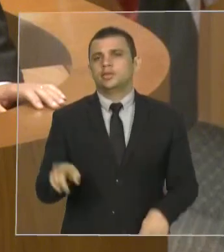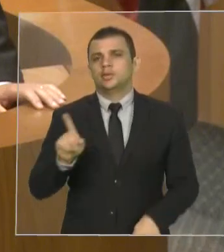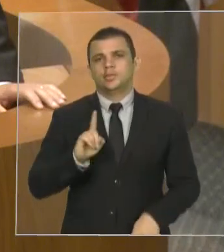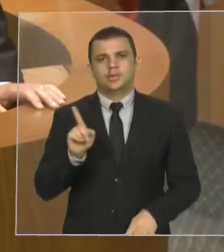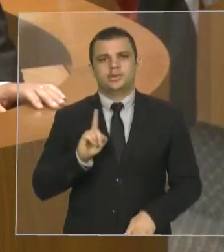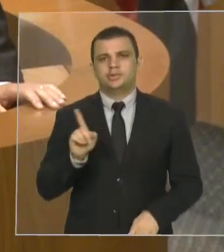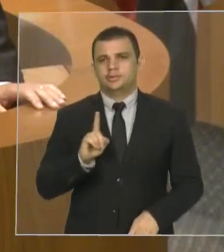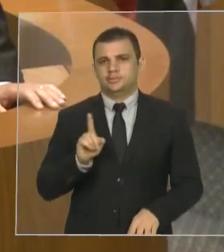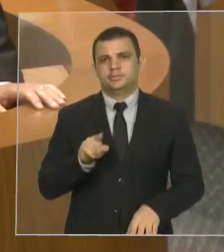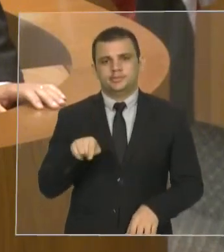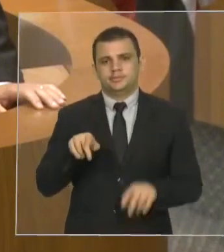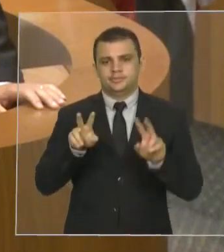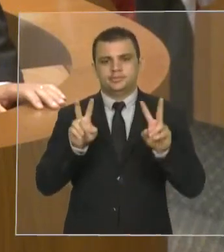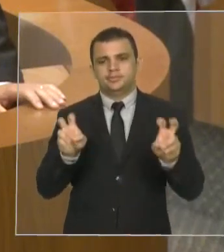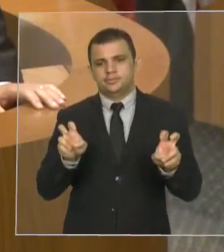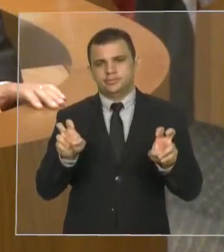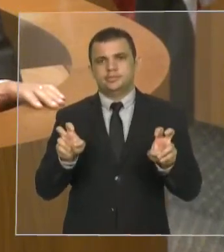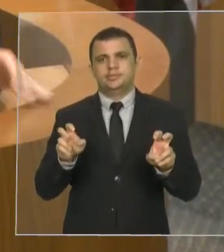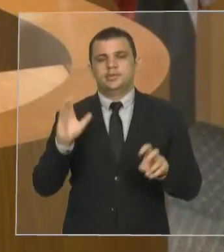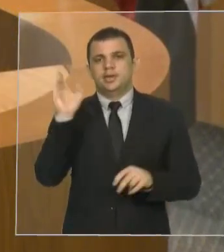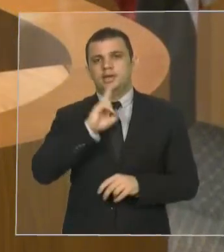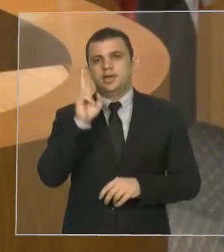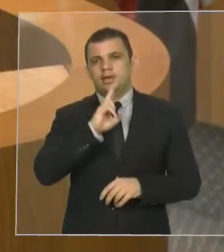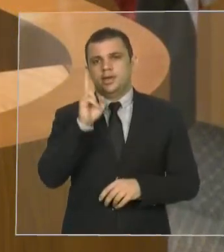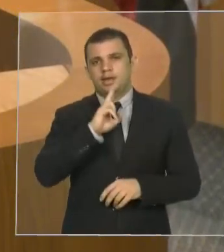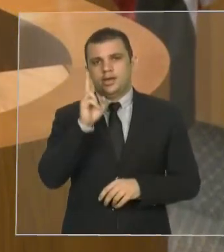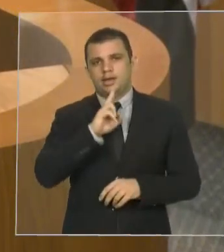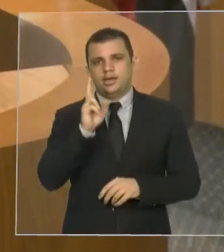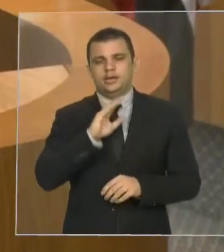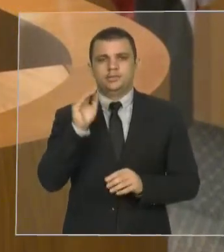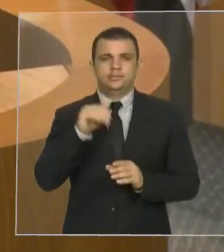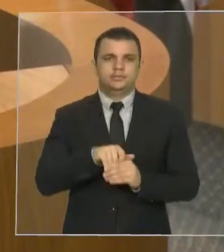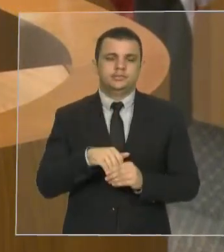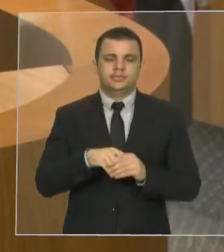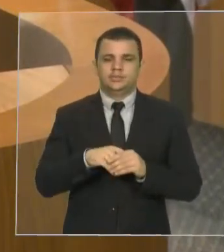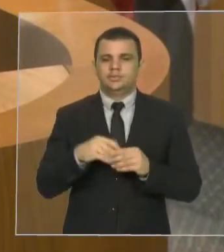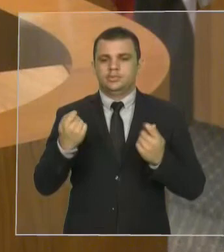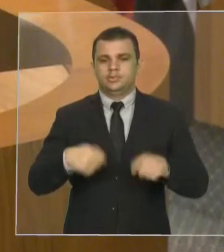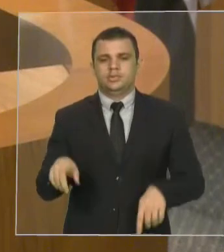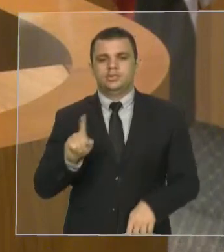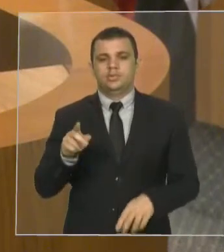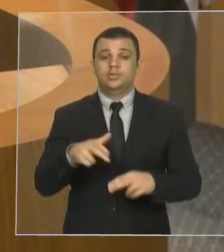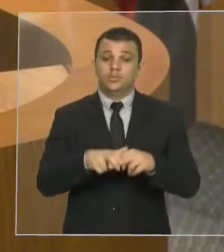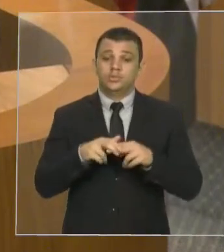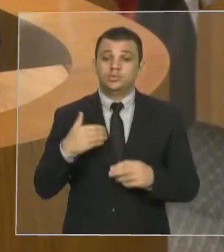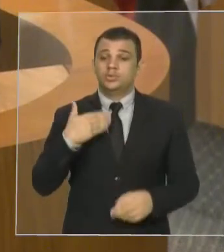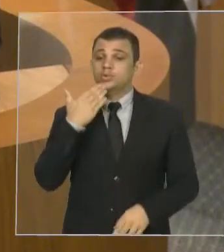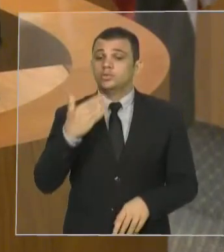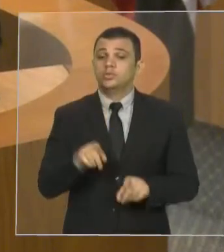essa matéria em regime de urgência, e razão pela qual, senhor presidente, eu solicito a votação